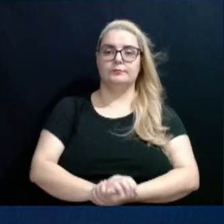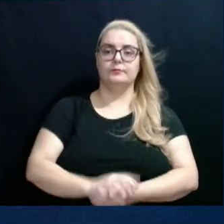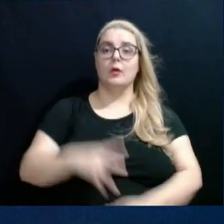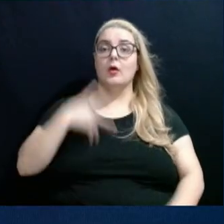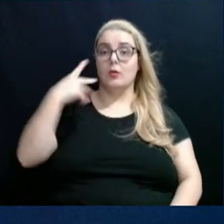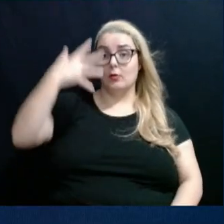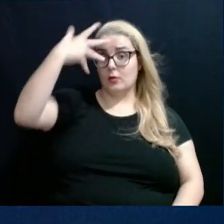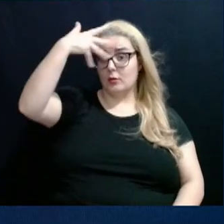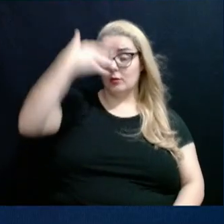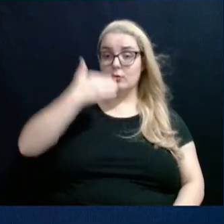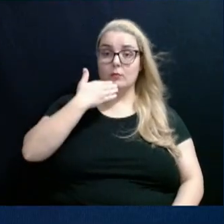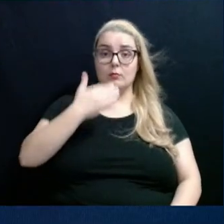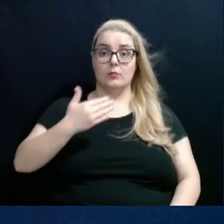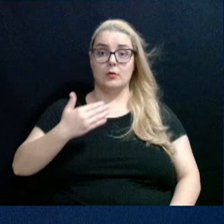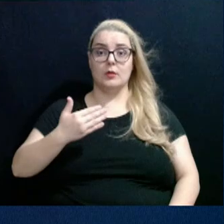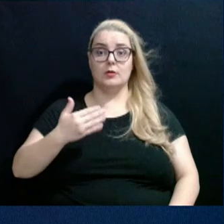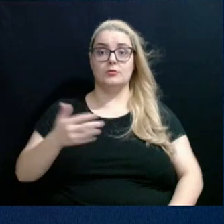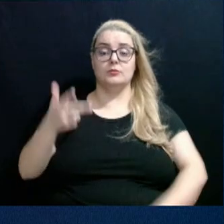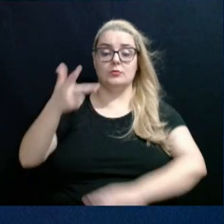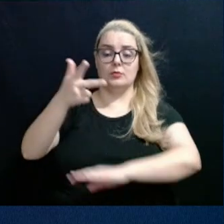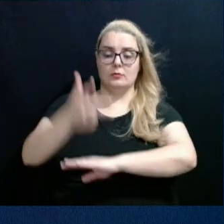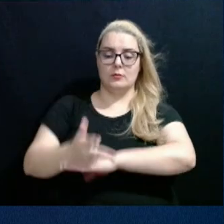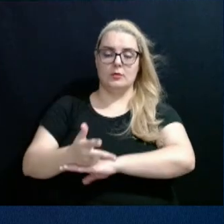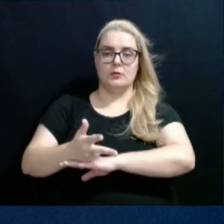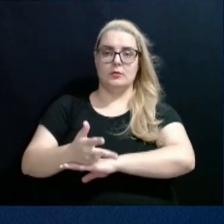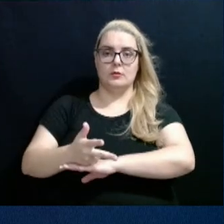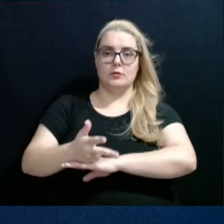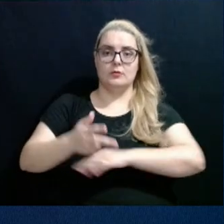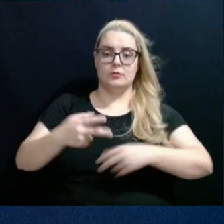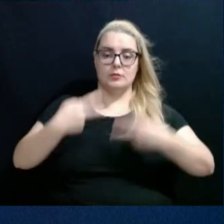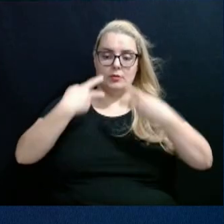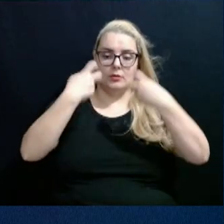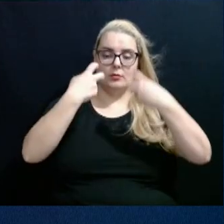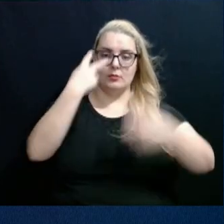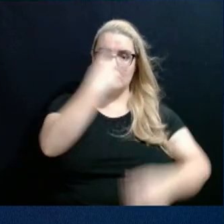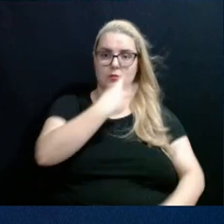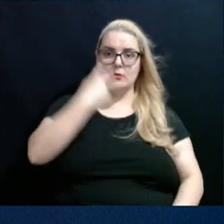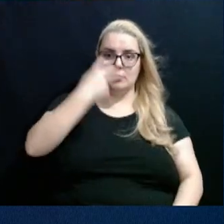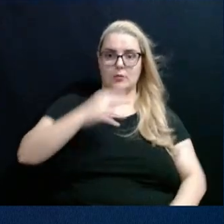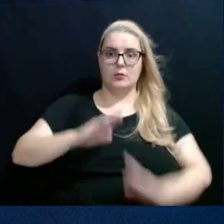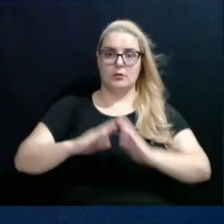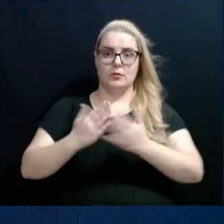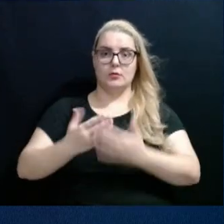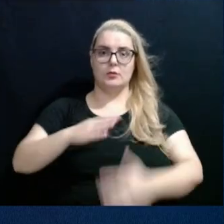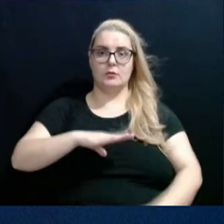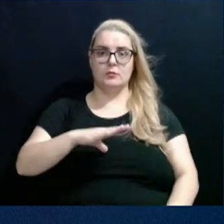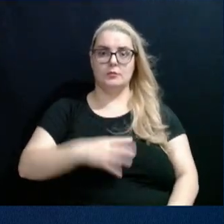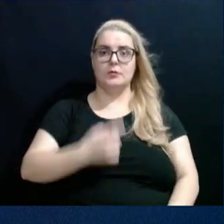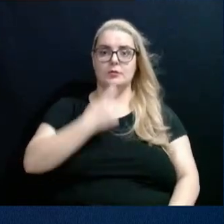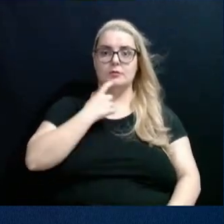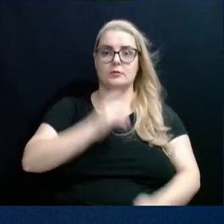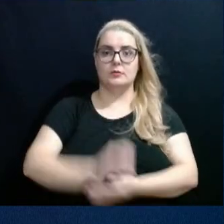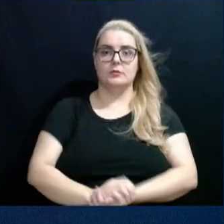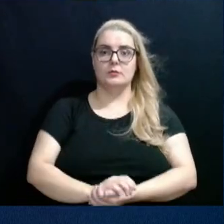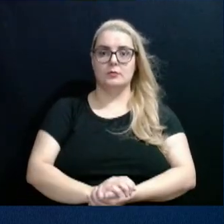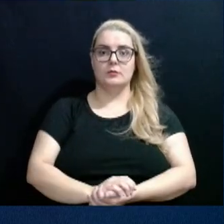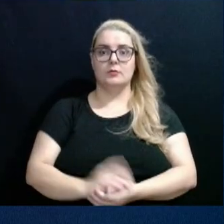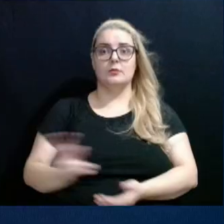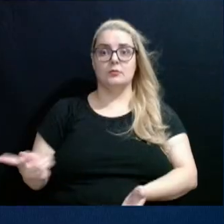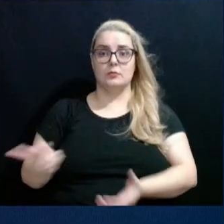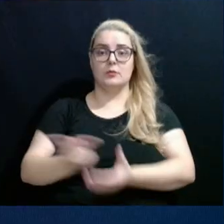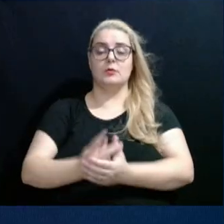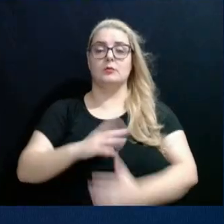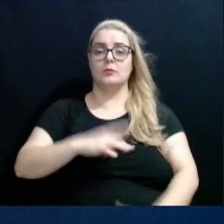pede a instalação de câmeras de reconhecimento facial nas escolas municipais de Campinas. Procon de Campinas